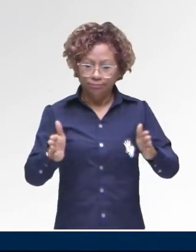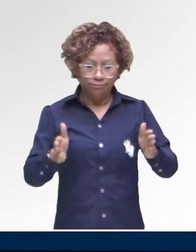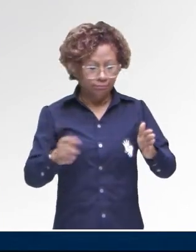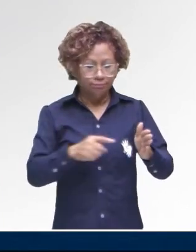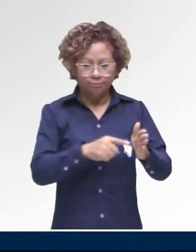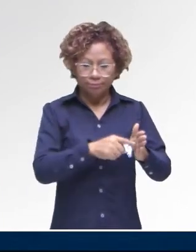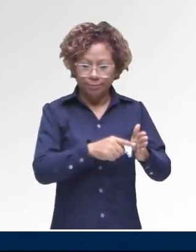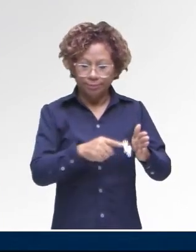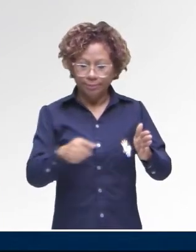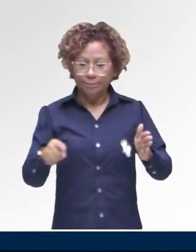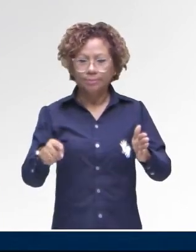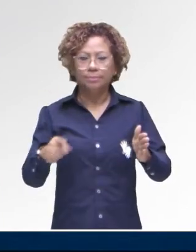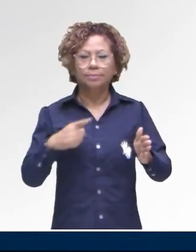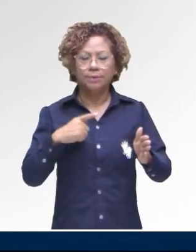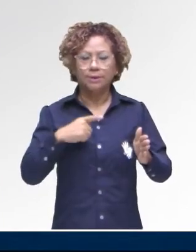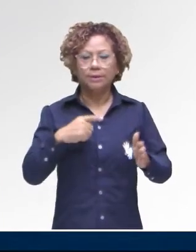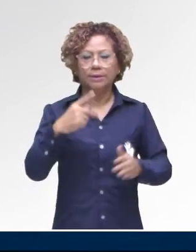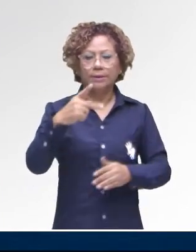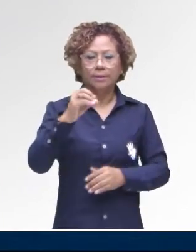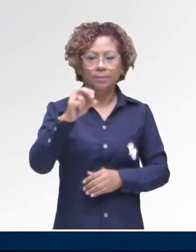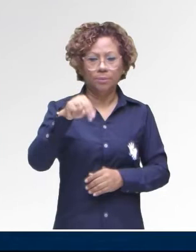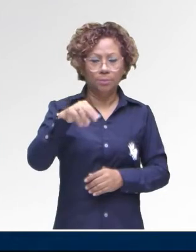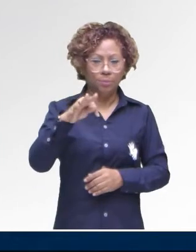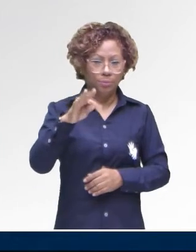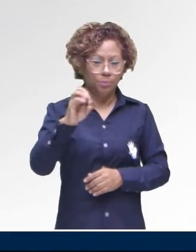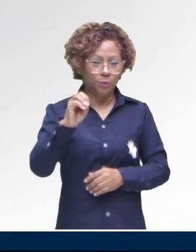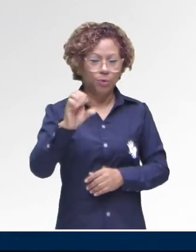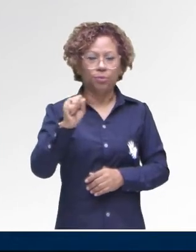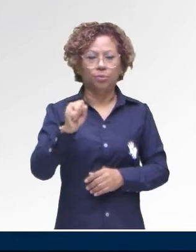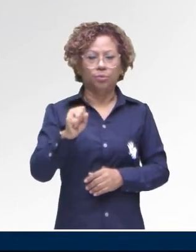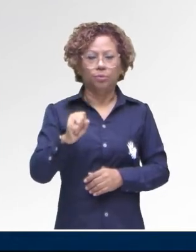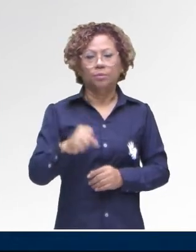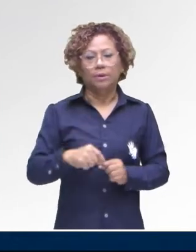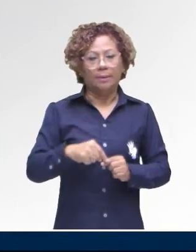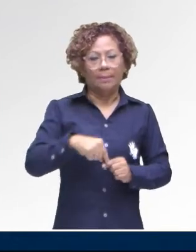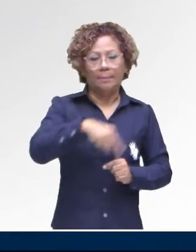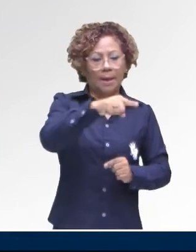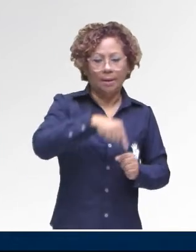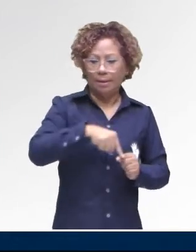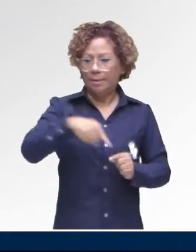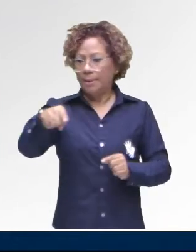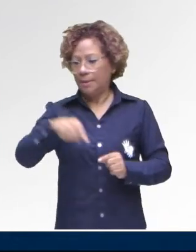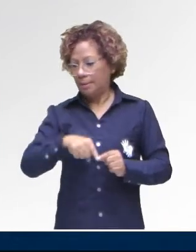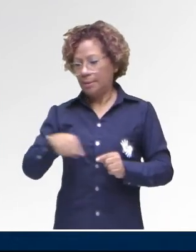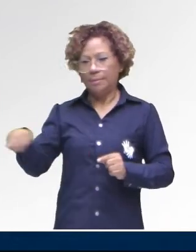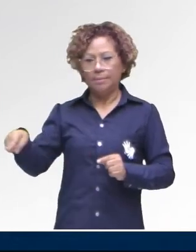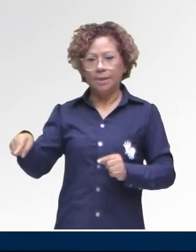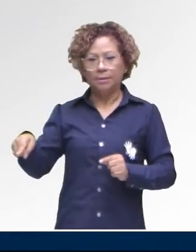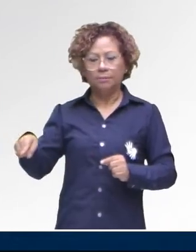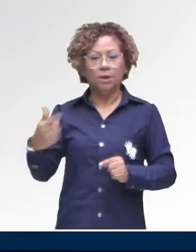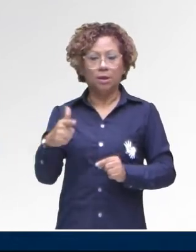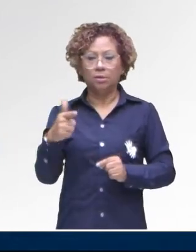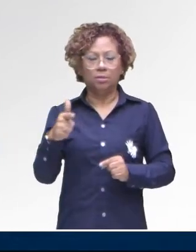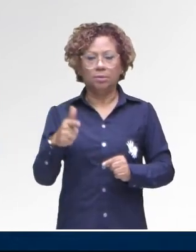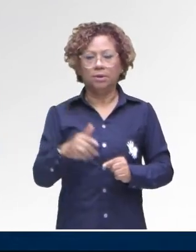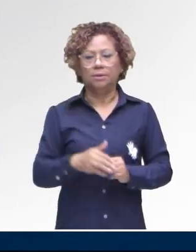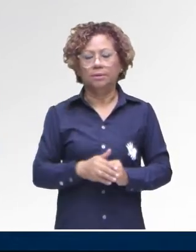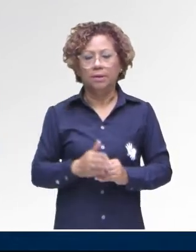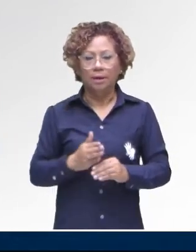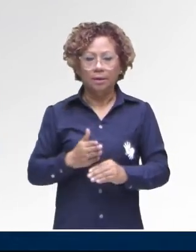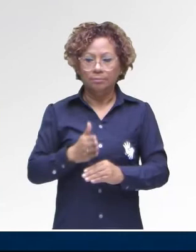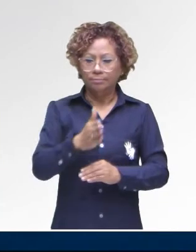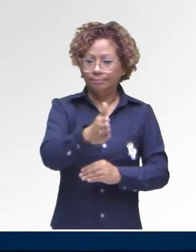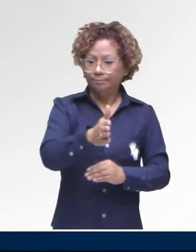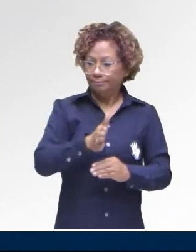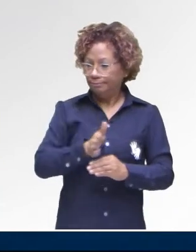são figuras que não possuem dimensão. Veja bem, ele quer deduzir aqui que como as